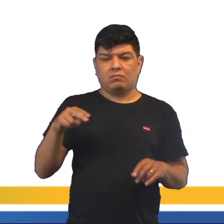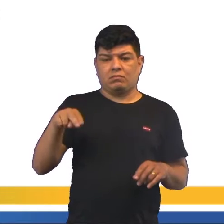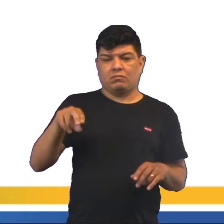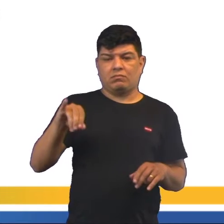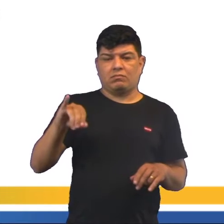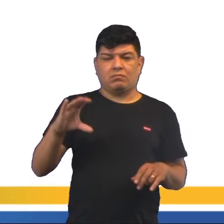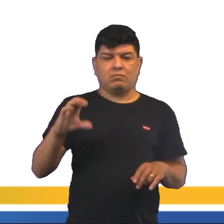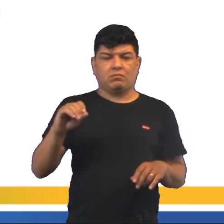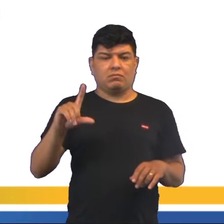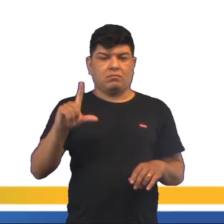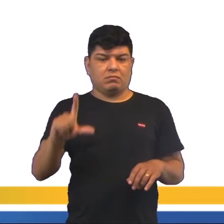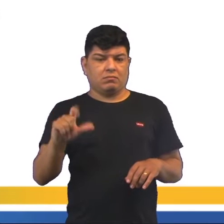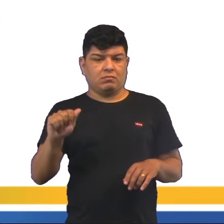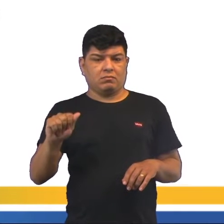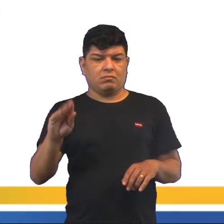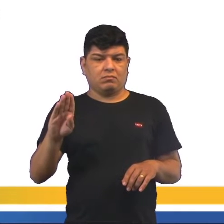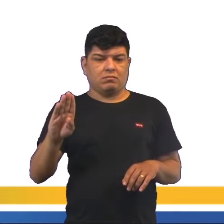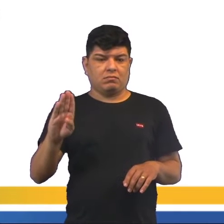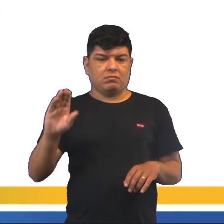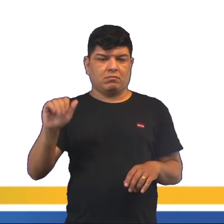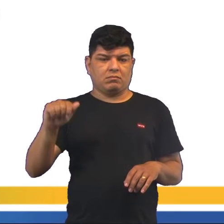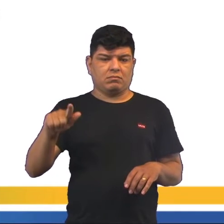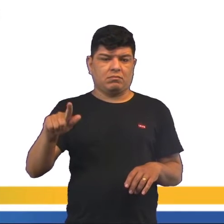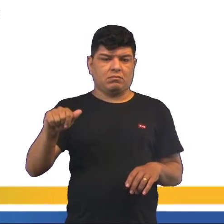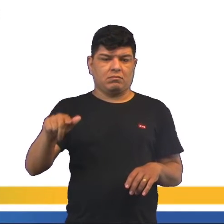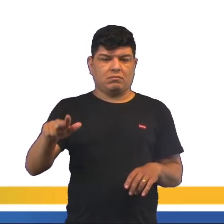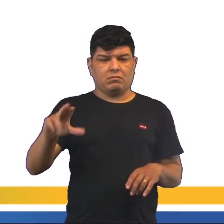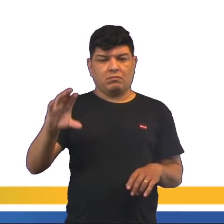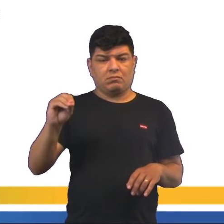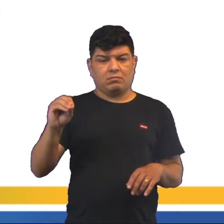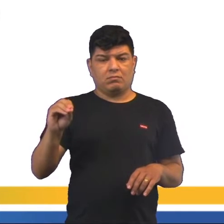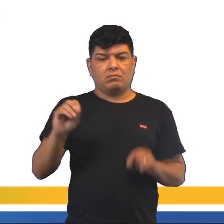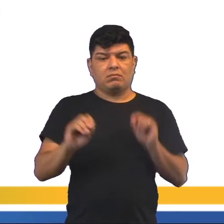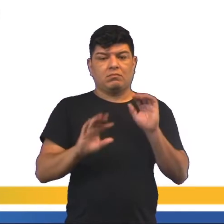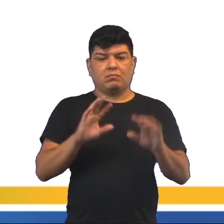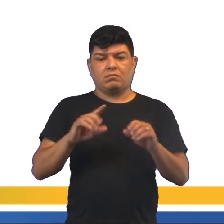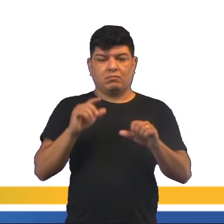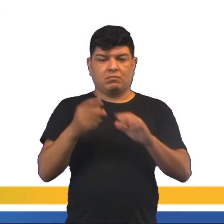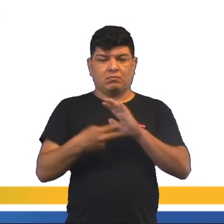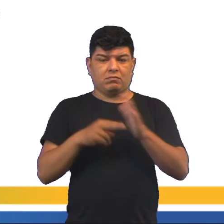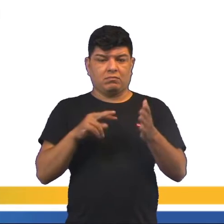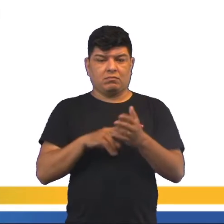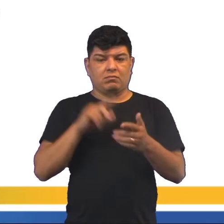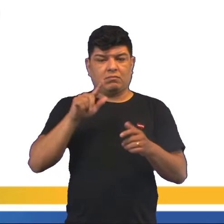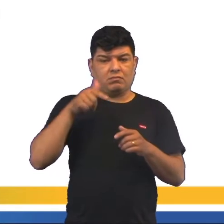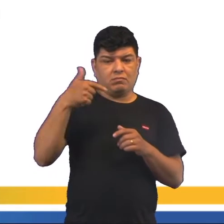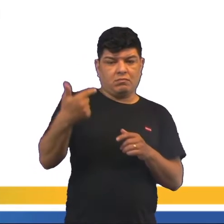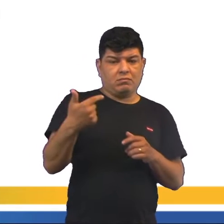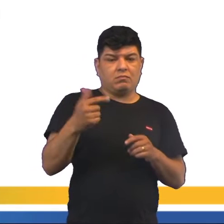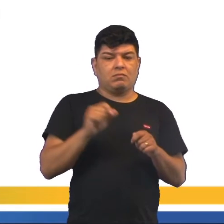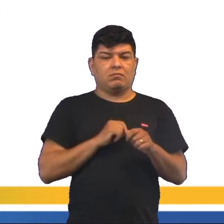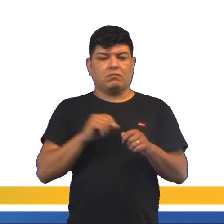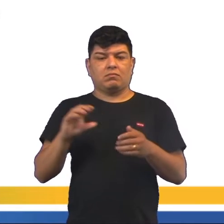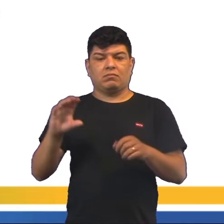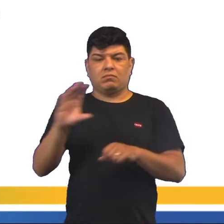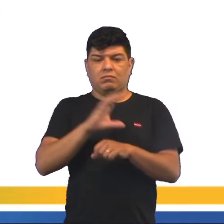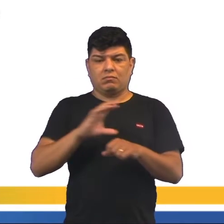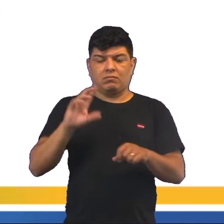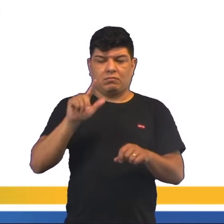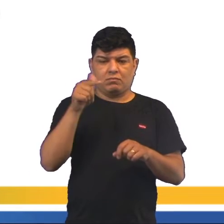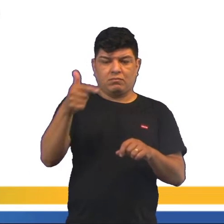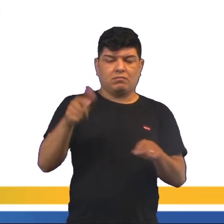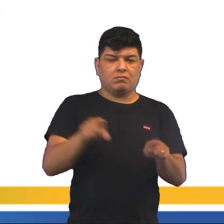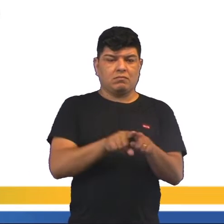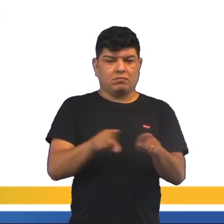Alteridade é o reconhecimento da diferença, segundo o abagnano, né?